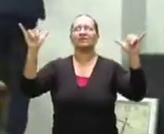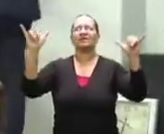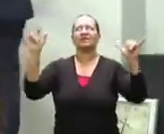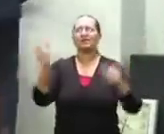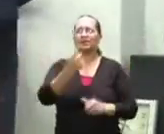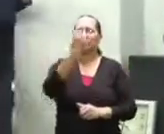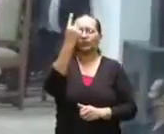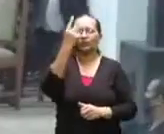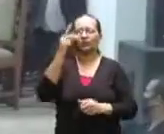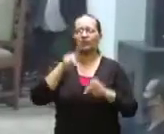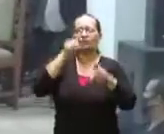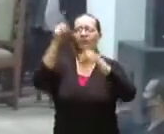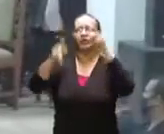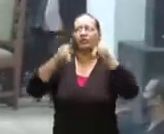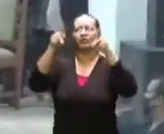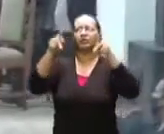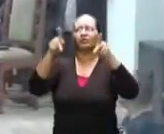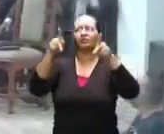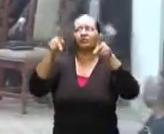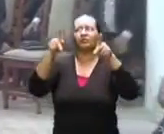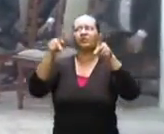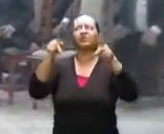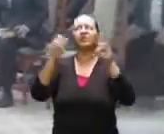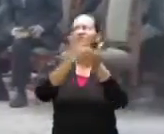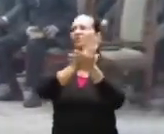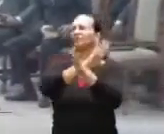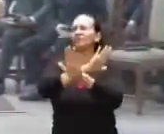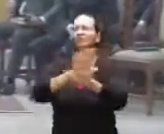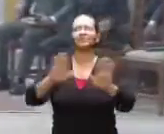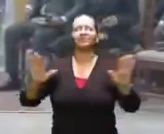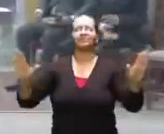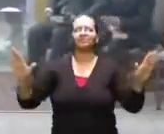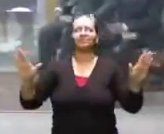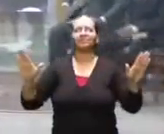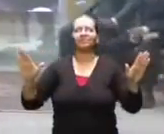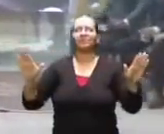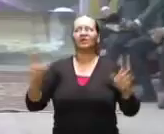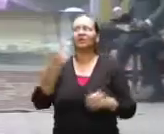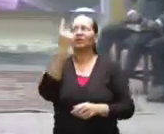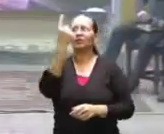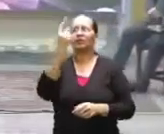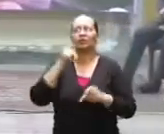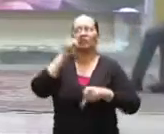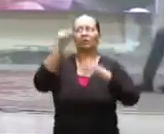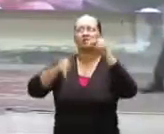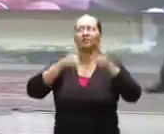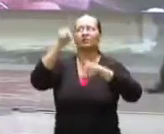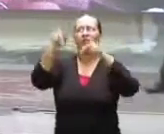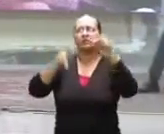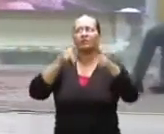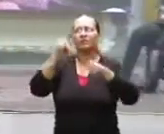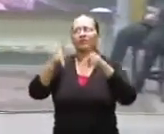povo desapareceu. Um povo